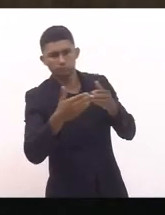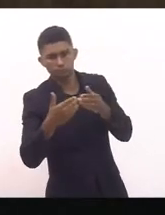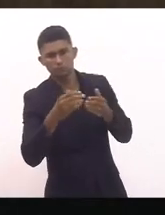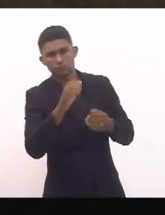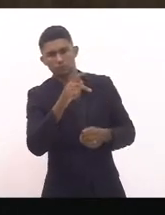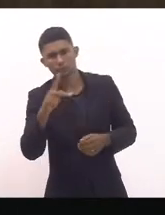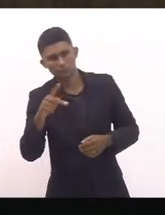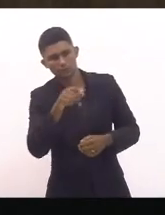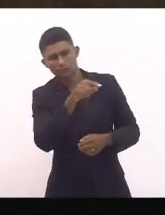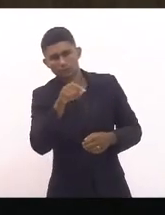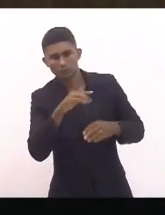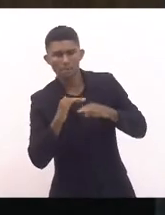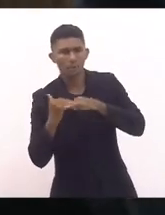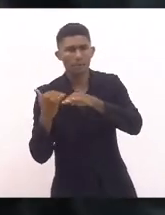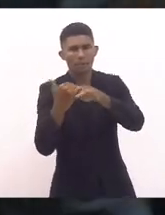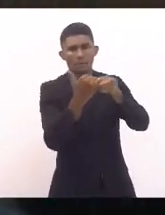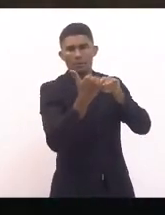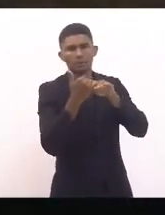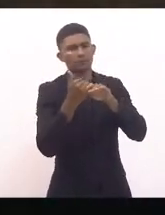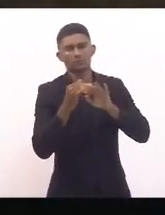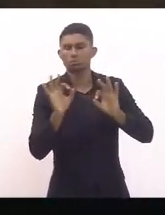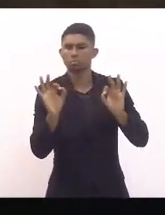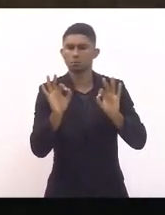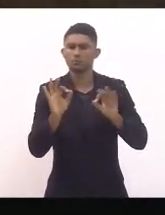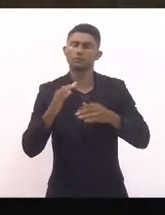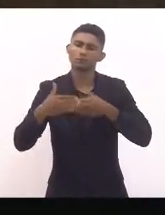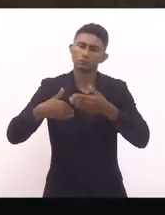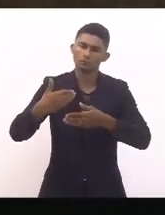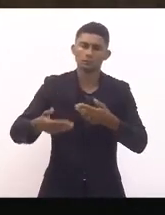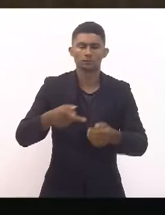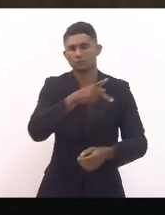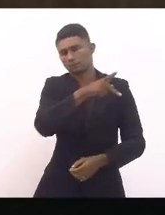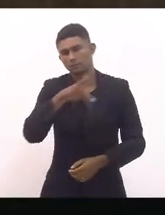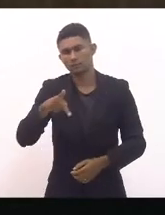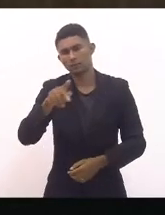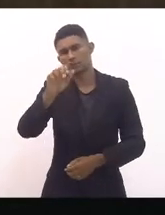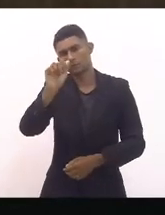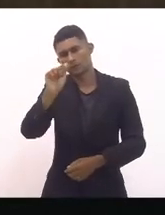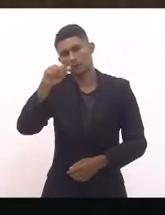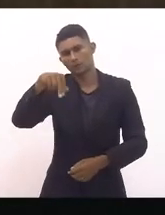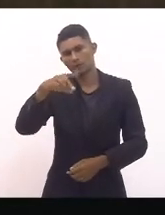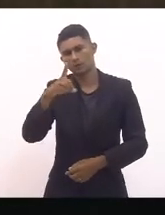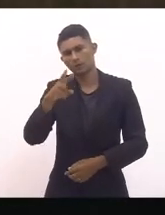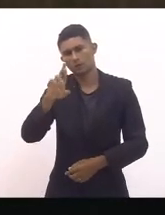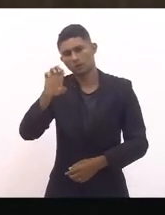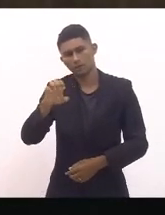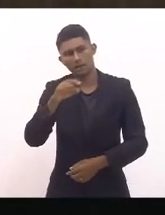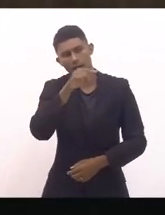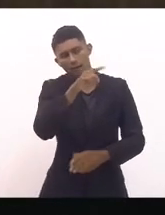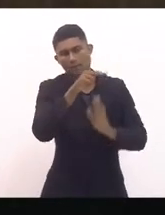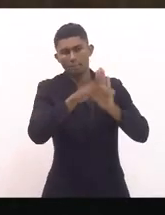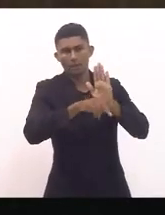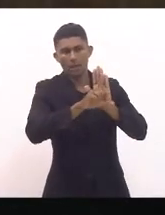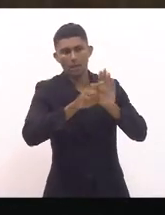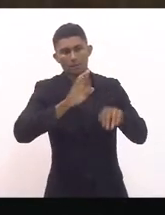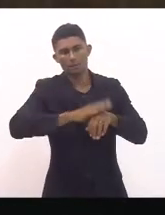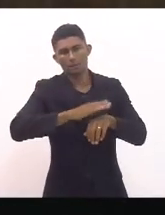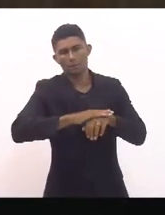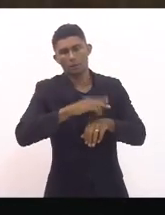à integralidade. Posteriormente, o presidente André Siciliano apresentou um PL